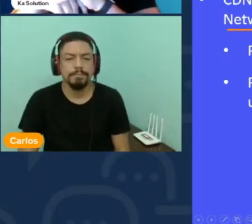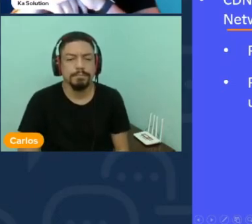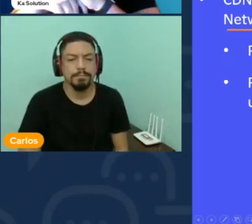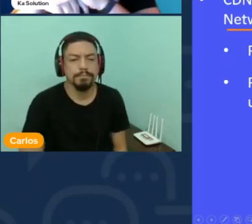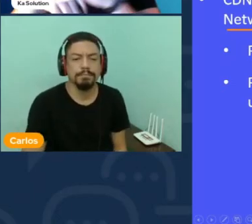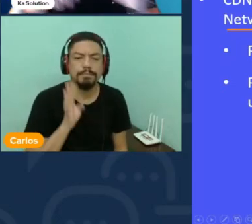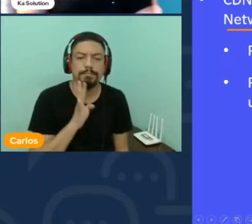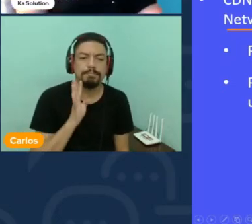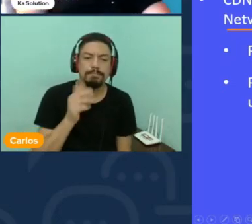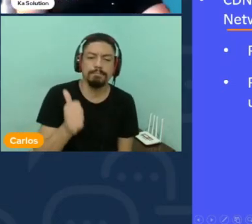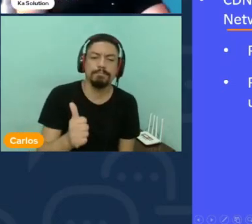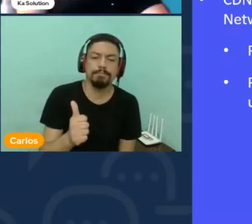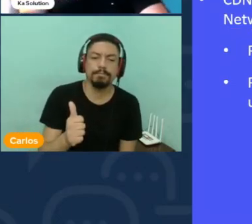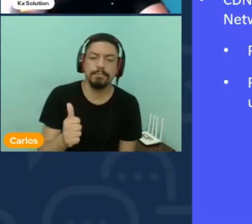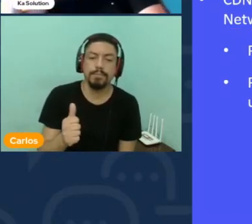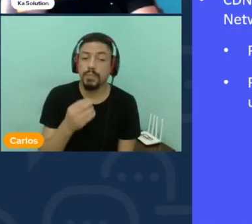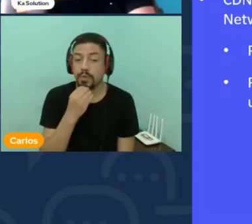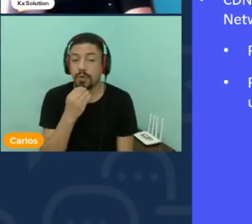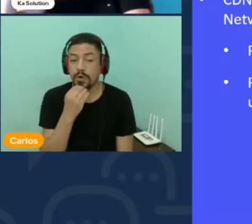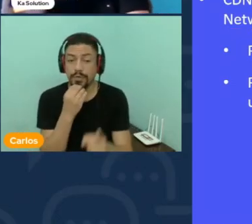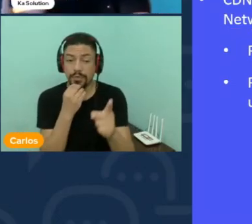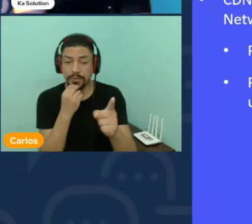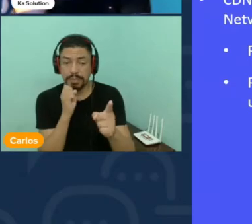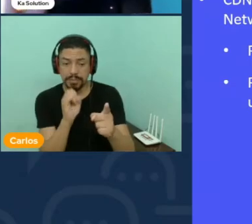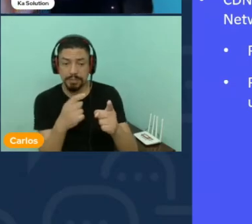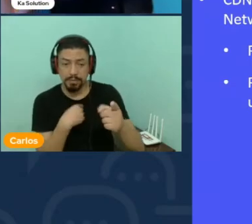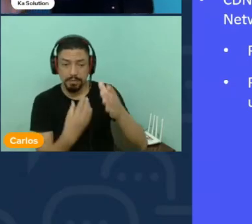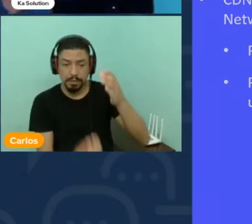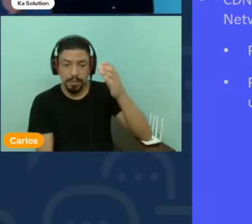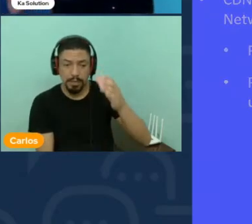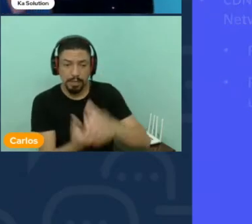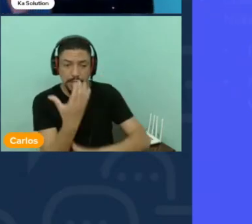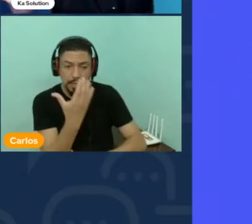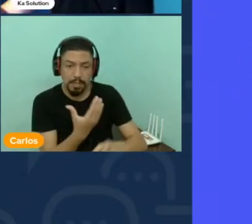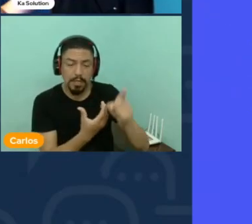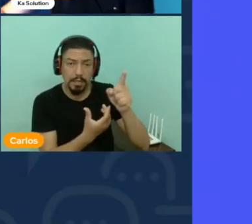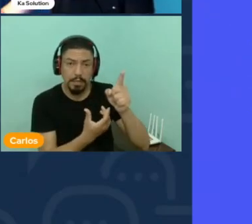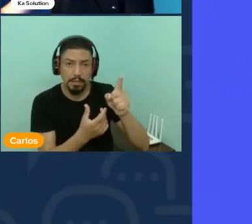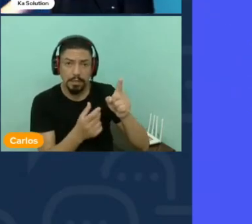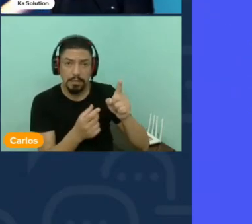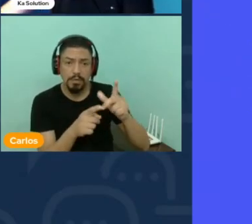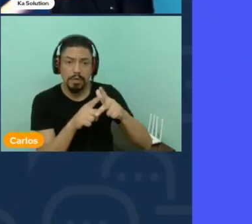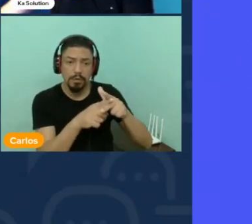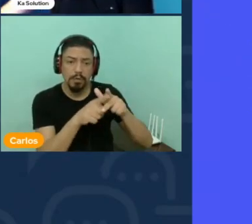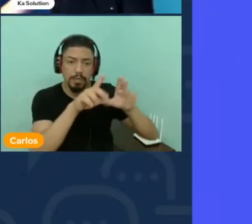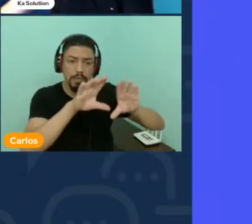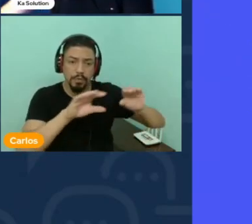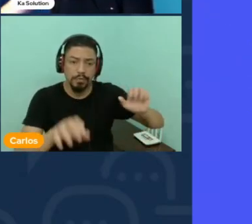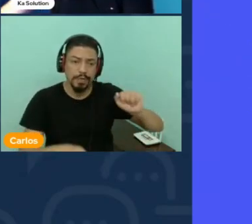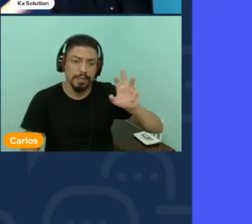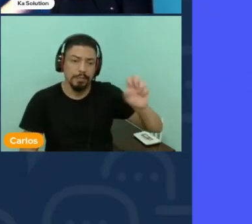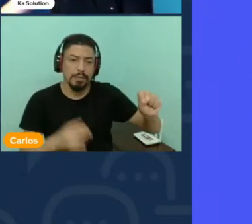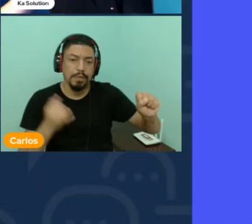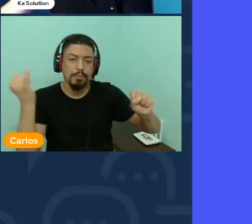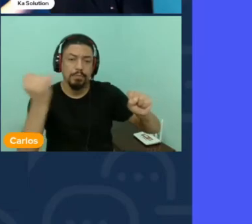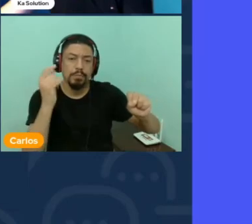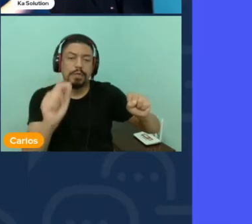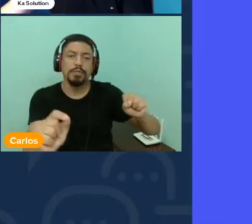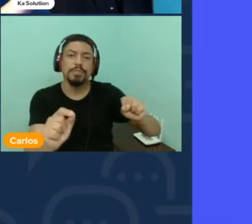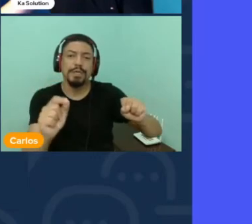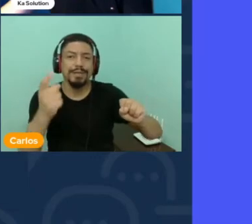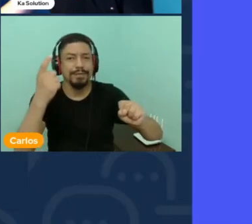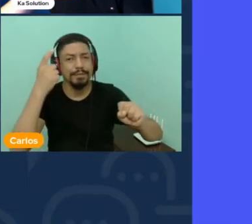Legal? E é claro, se eu estou criando recurso na nuvem da AWS, é importantíssimo que